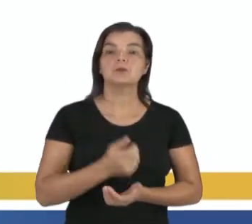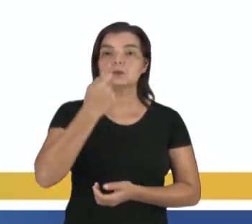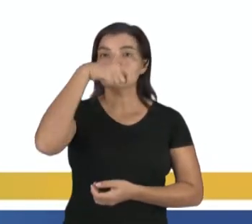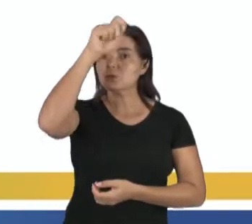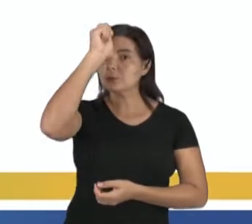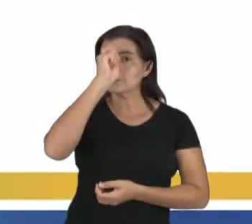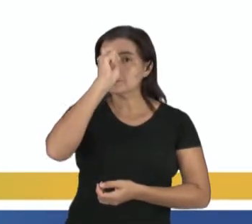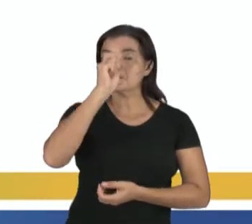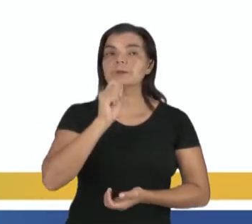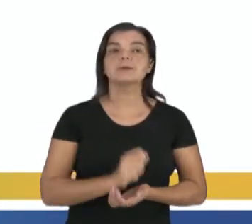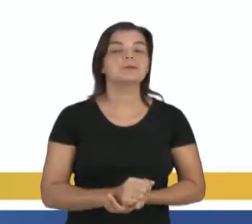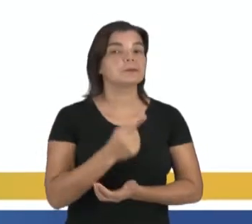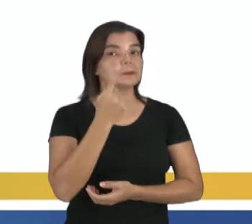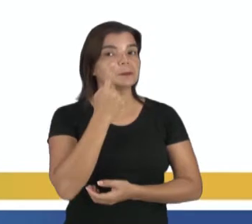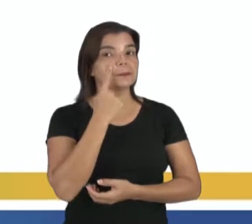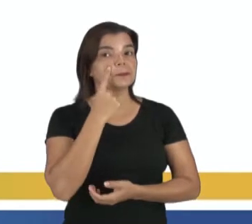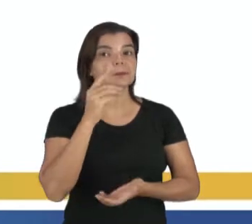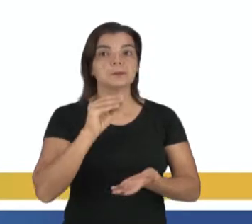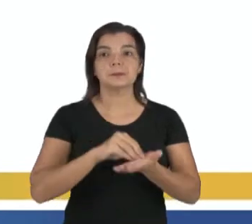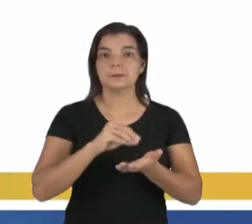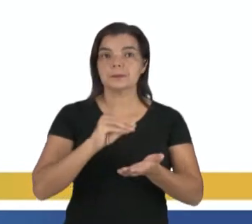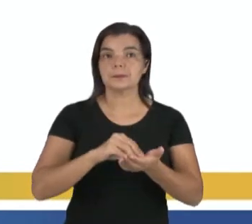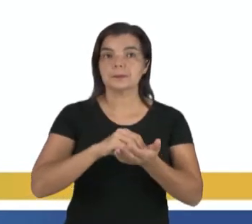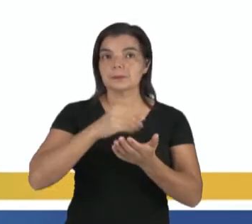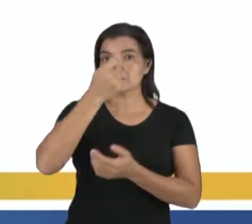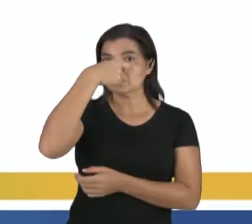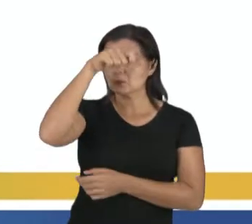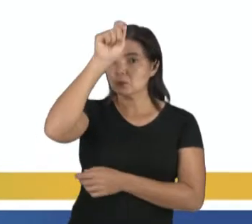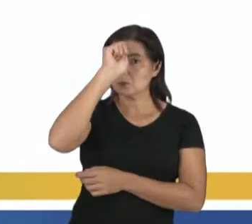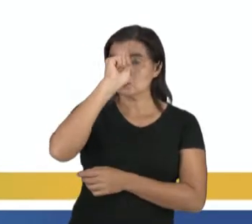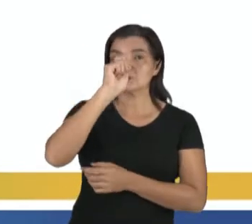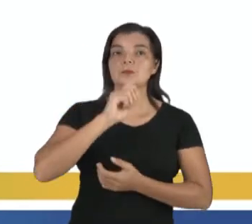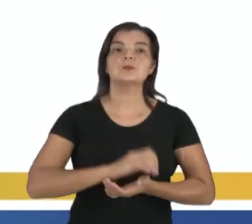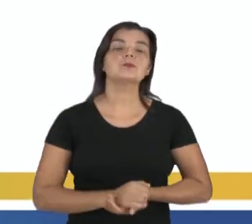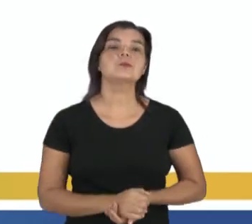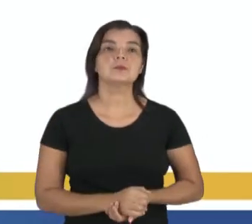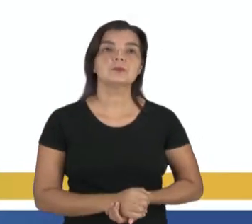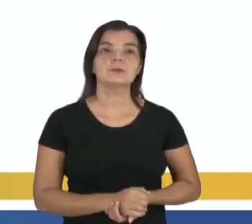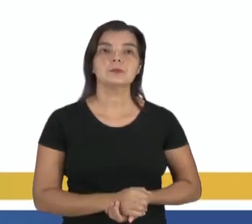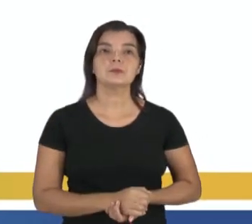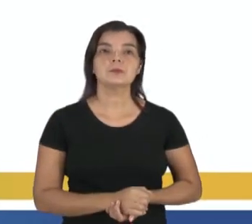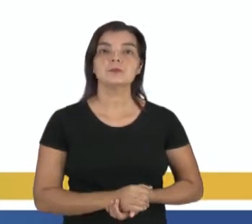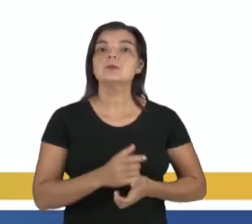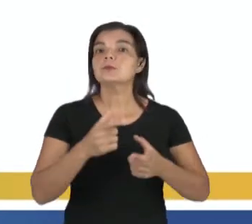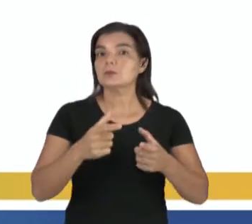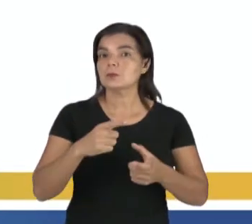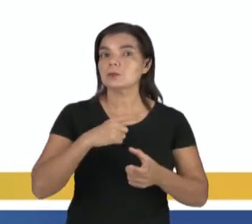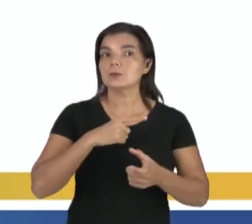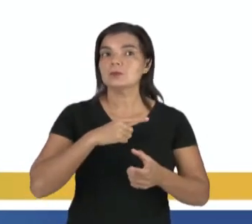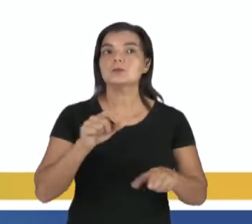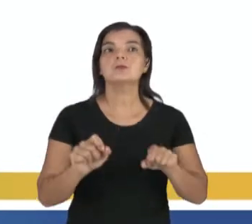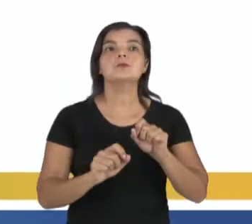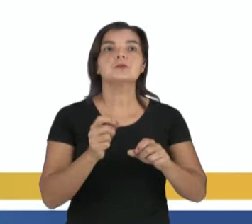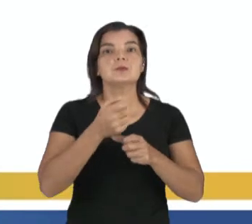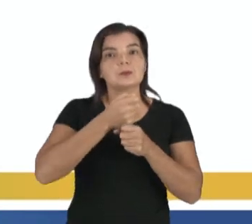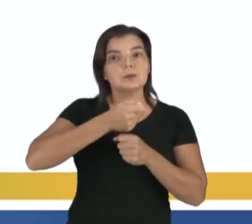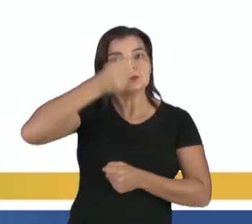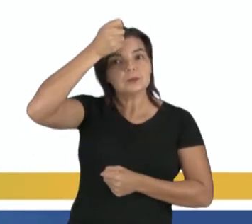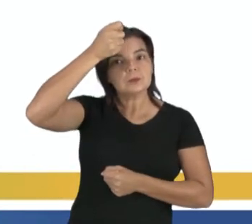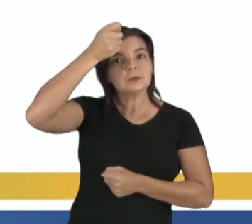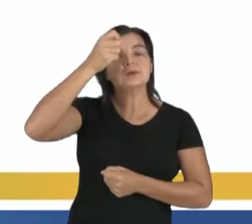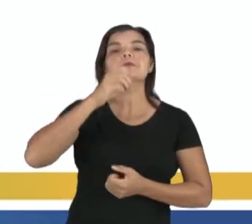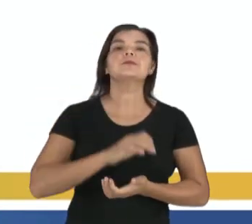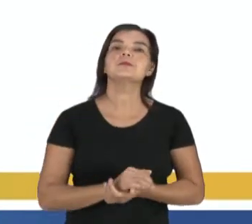chapéu, você observa a falta de um chapéu na parede e onde tem guarda-chuvas. Então, ela pega